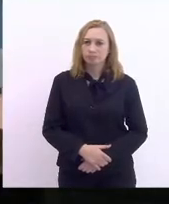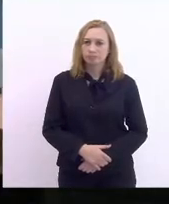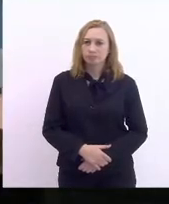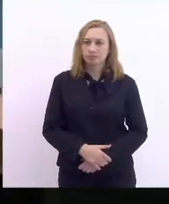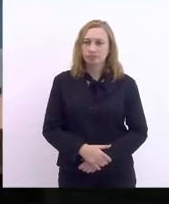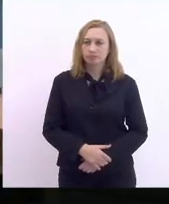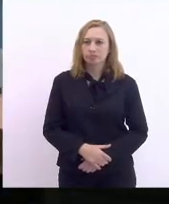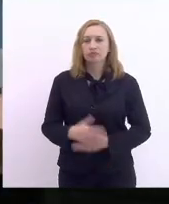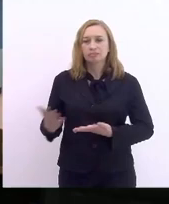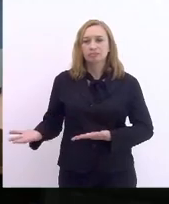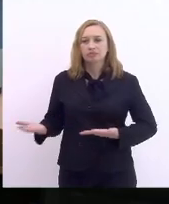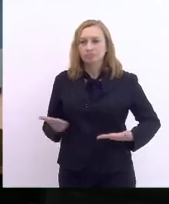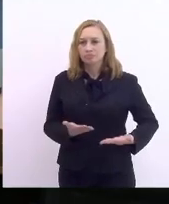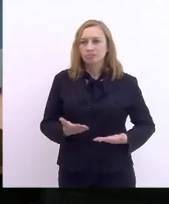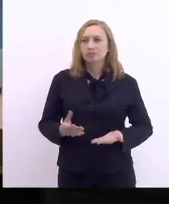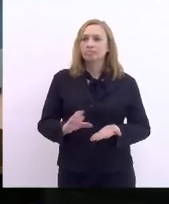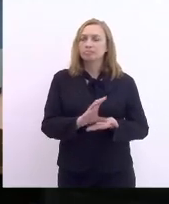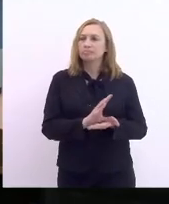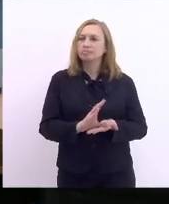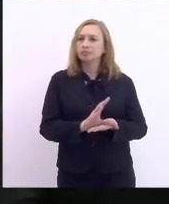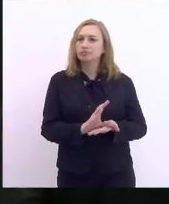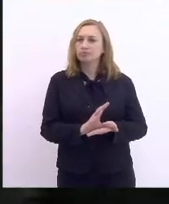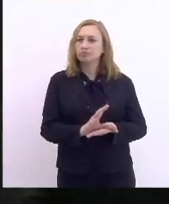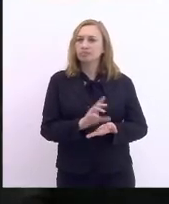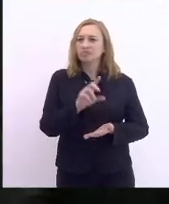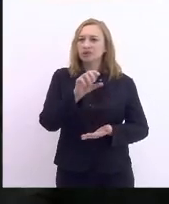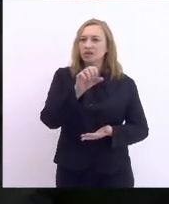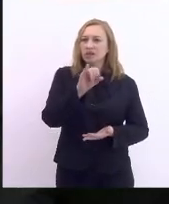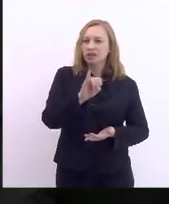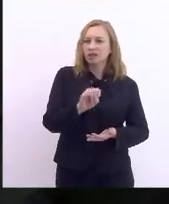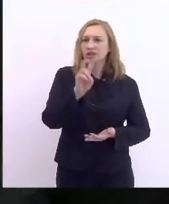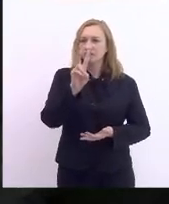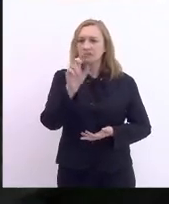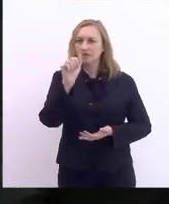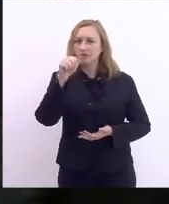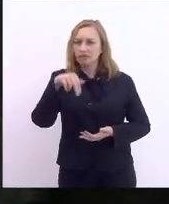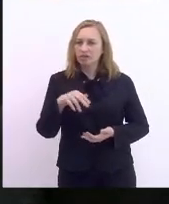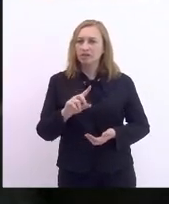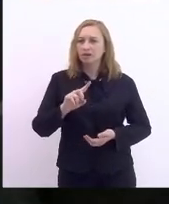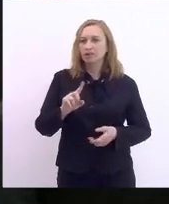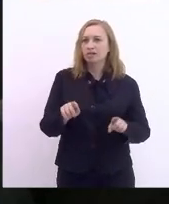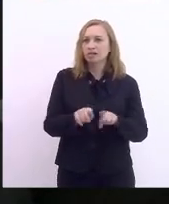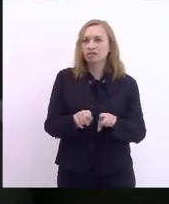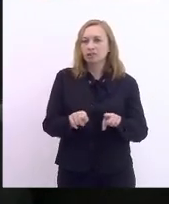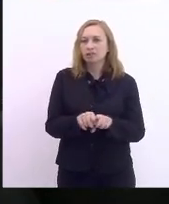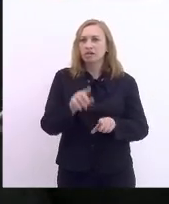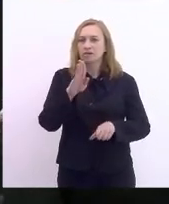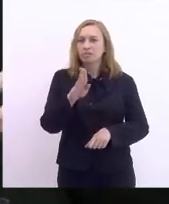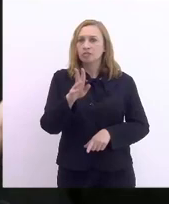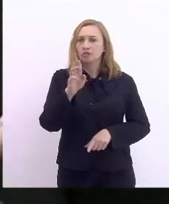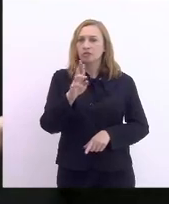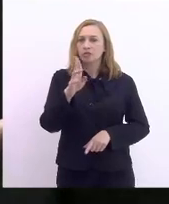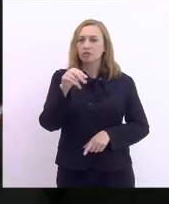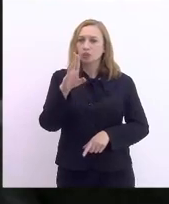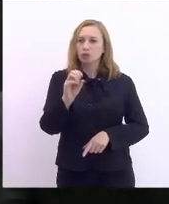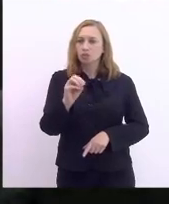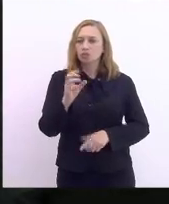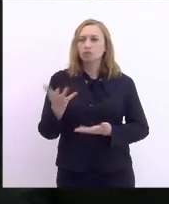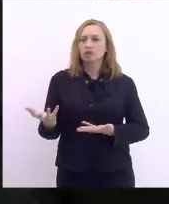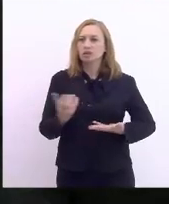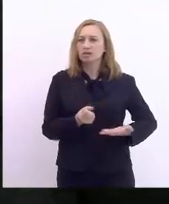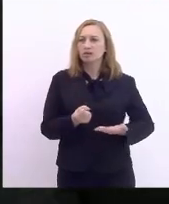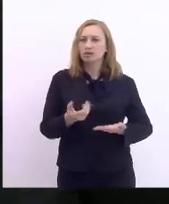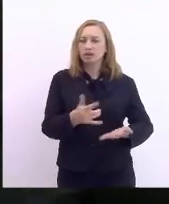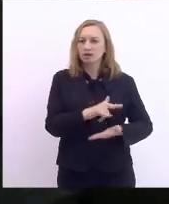e convidamos o conselheiro titular Ivan Pereira Klein e o conselheiro suplente Bruno Oliveira Godinho para